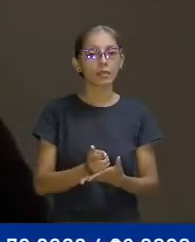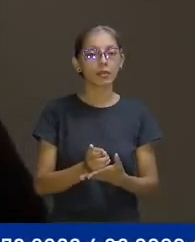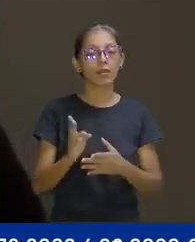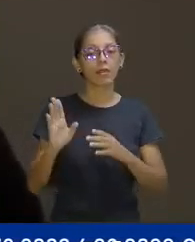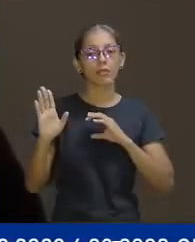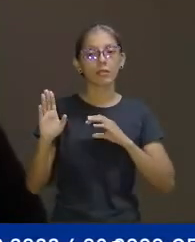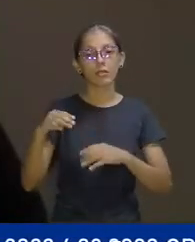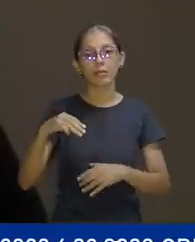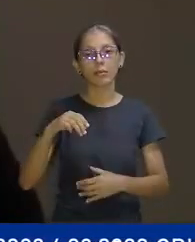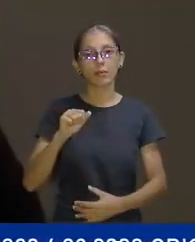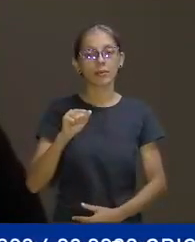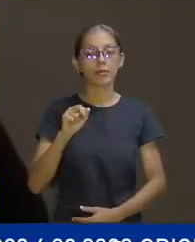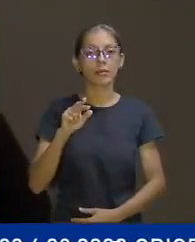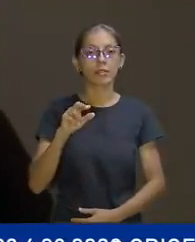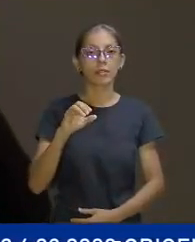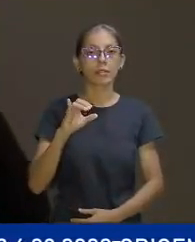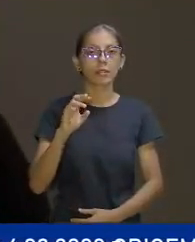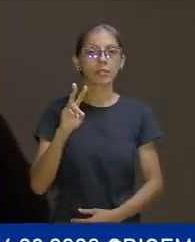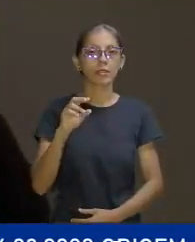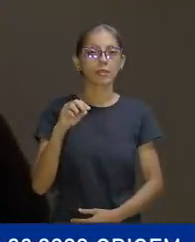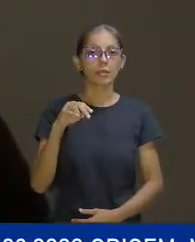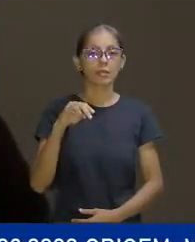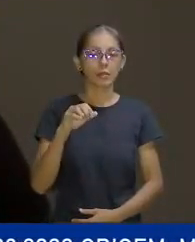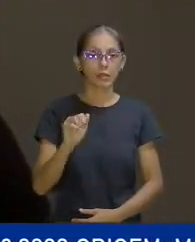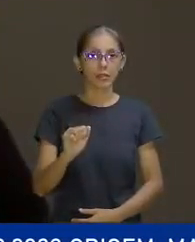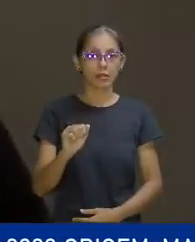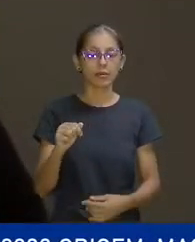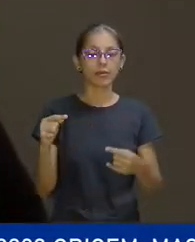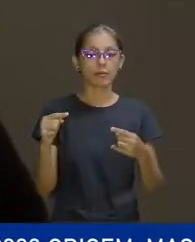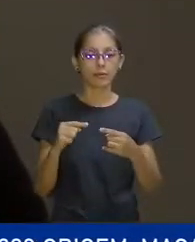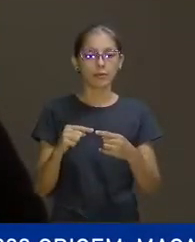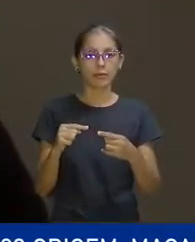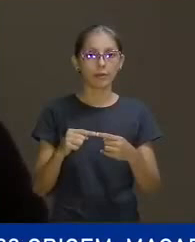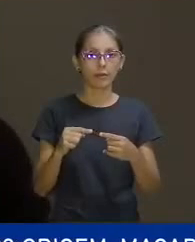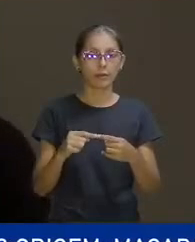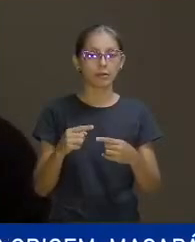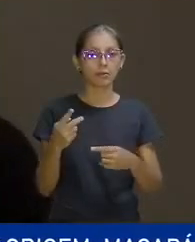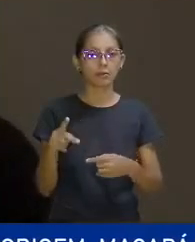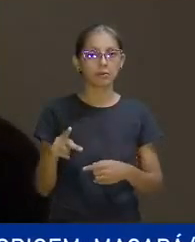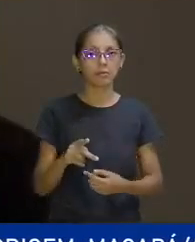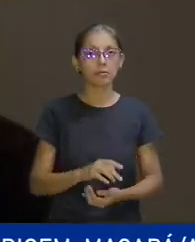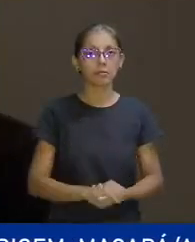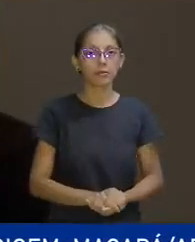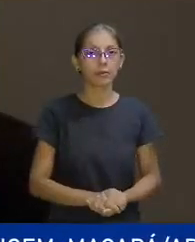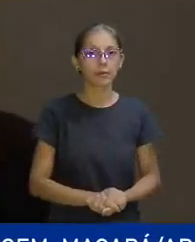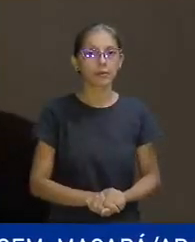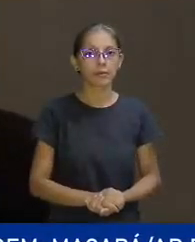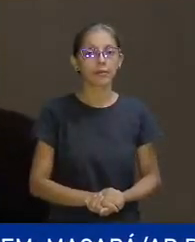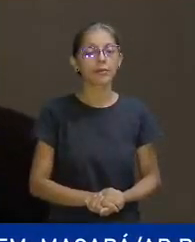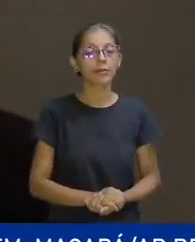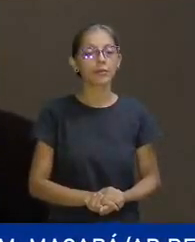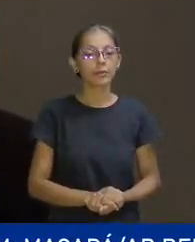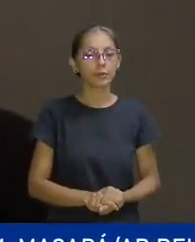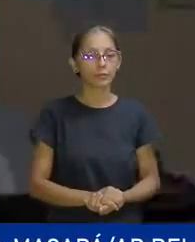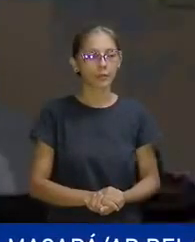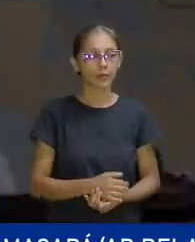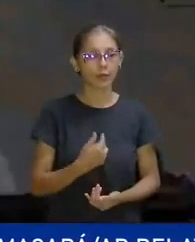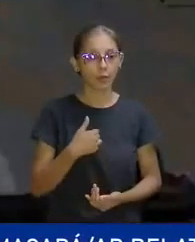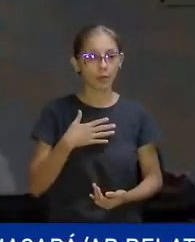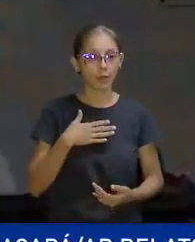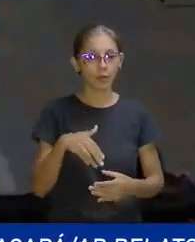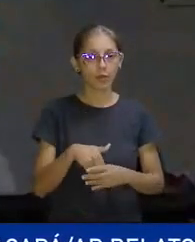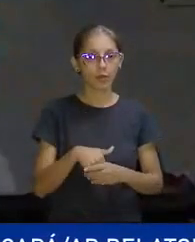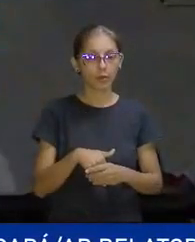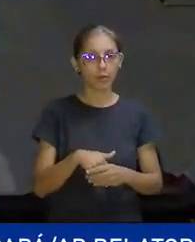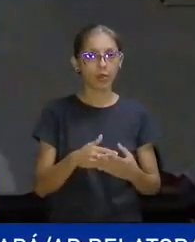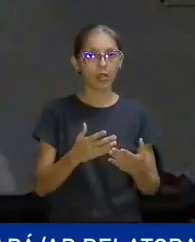termos do artigo 74, inciso 2, da resolução do TSE 23.607, de 2019. É como voto, presidente.